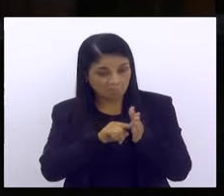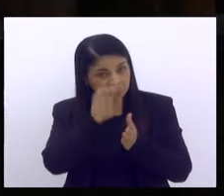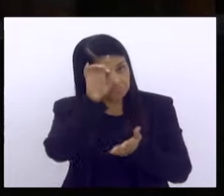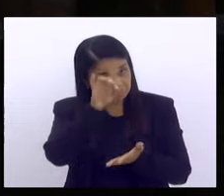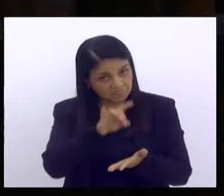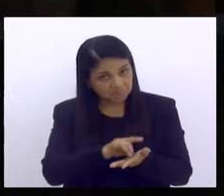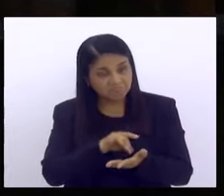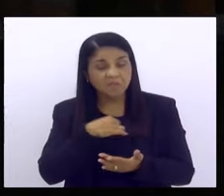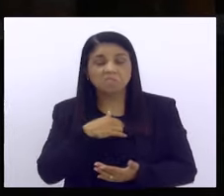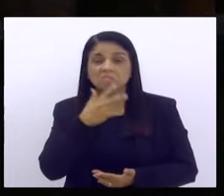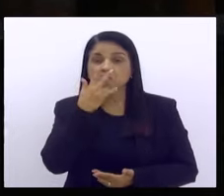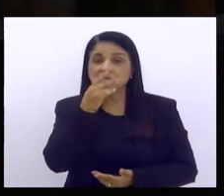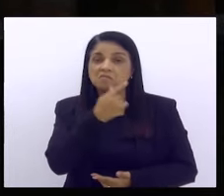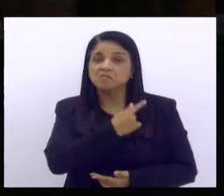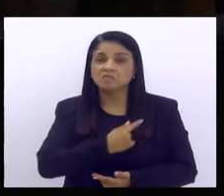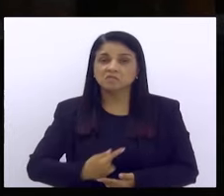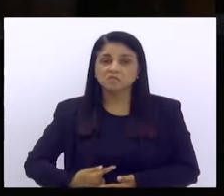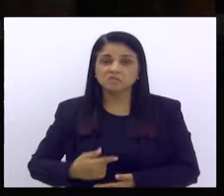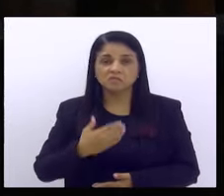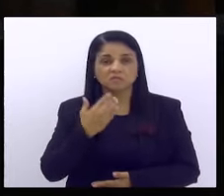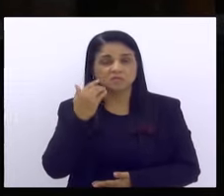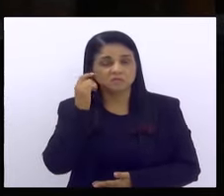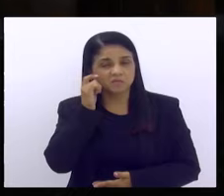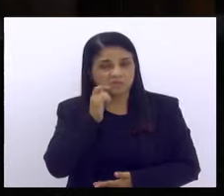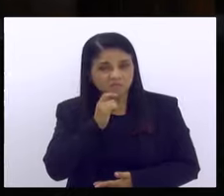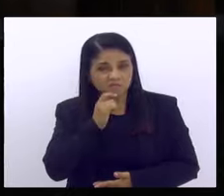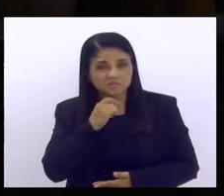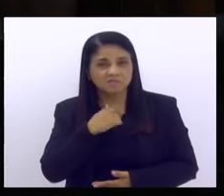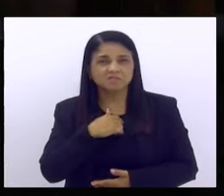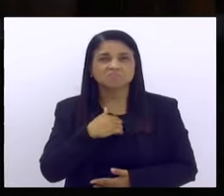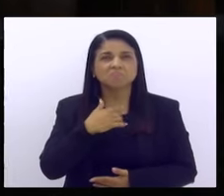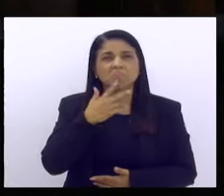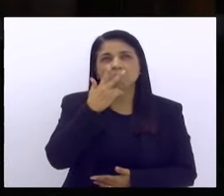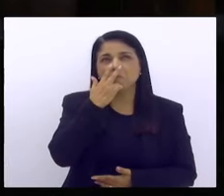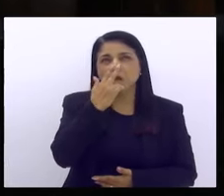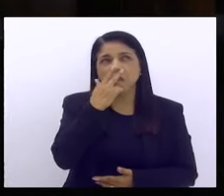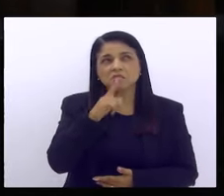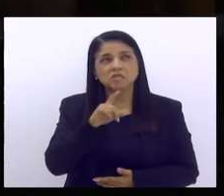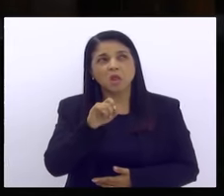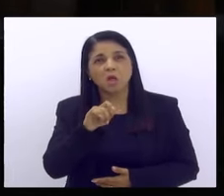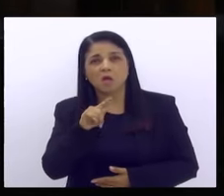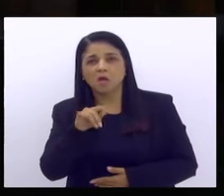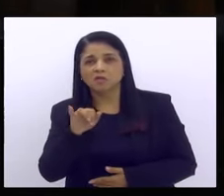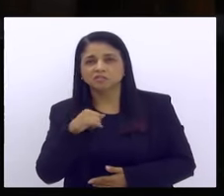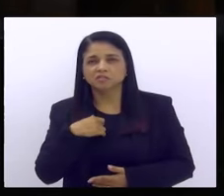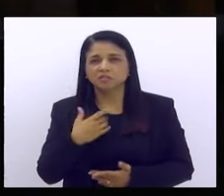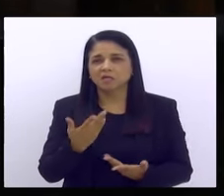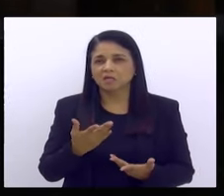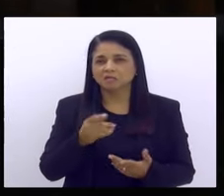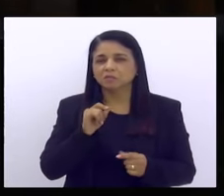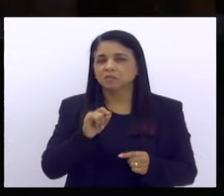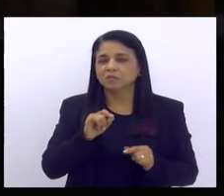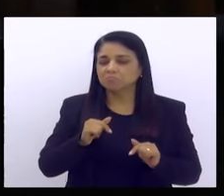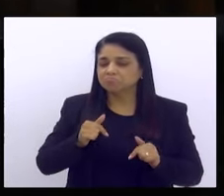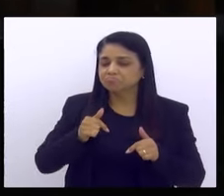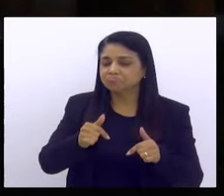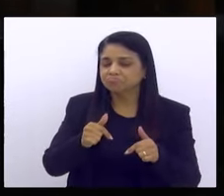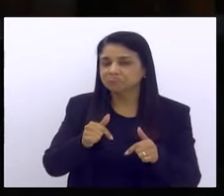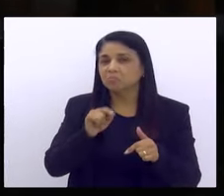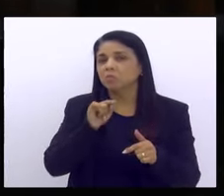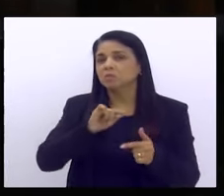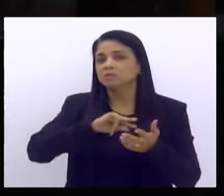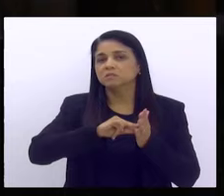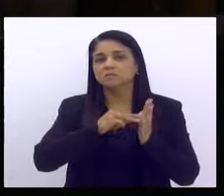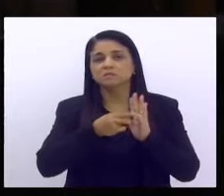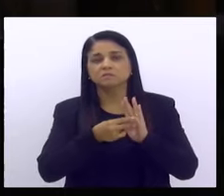Estado parece que tem uma lógica de maior espetacularização do que são as ações policiais. Ele tem que